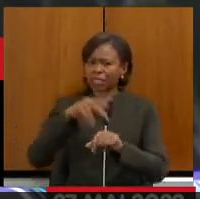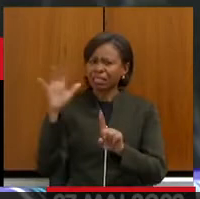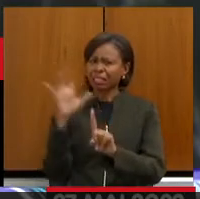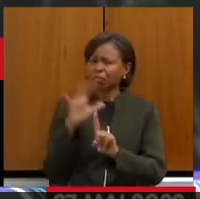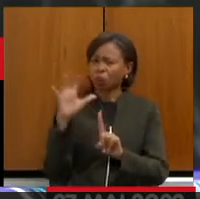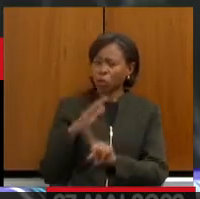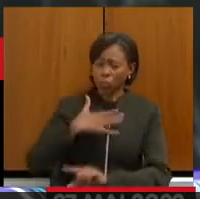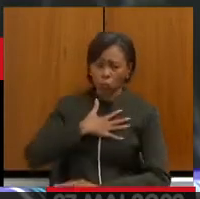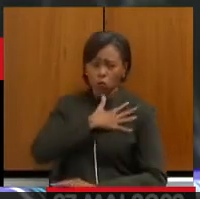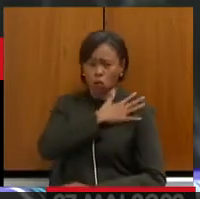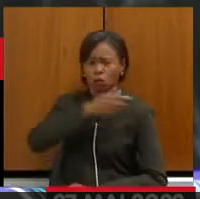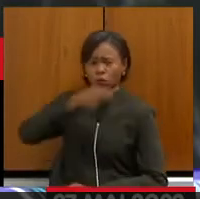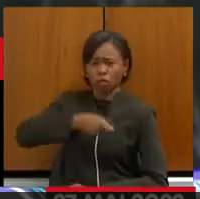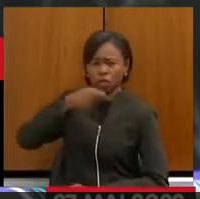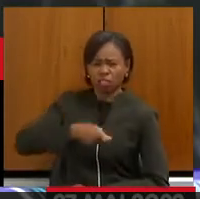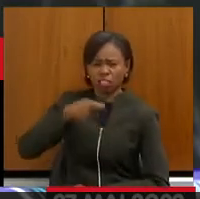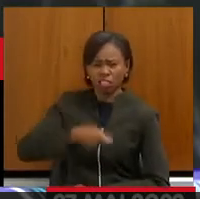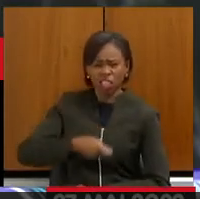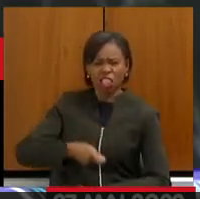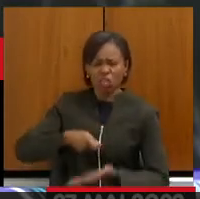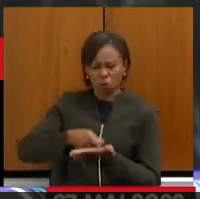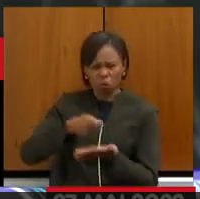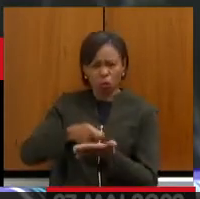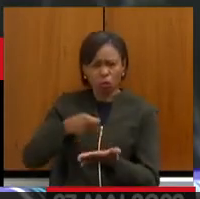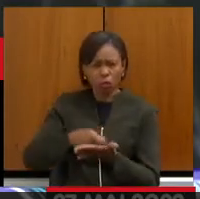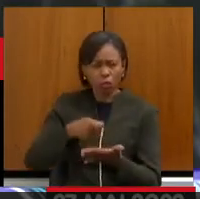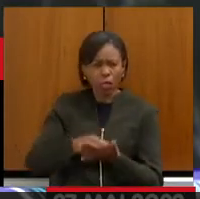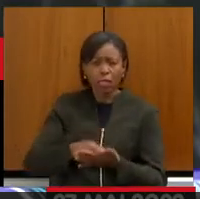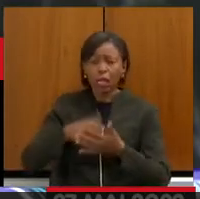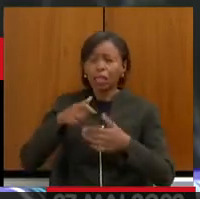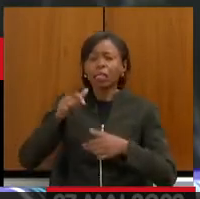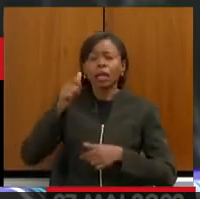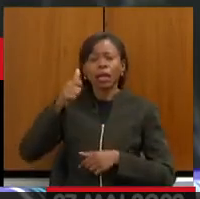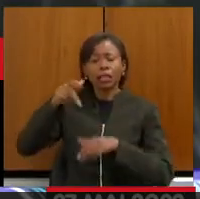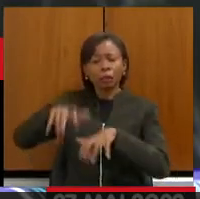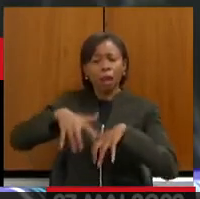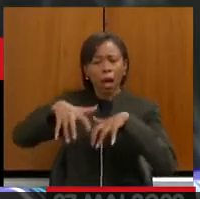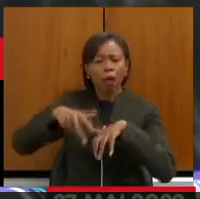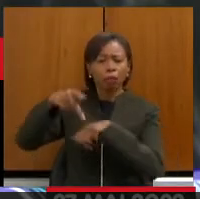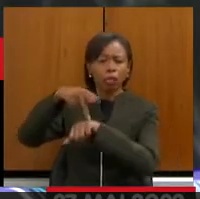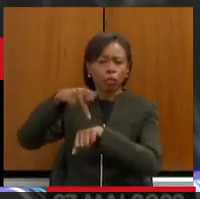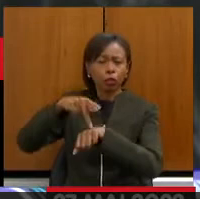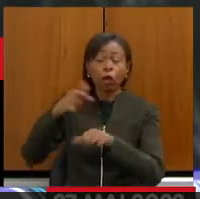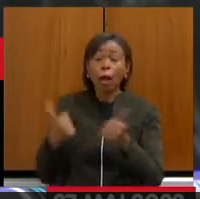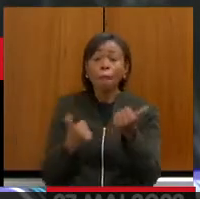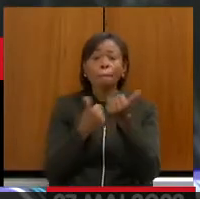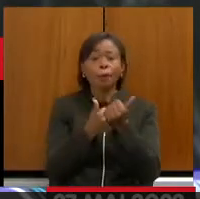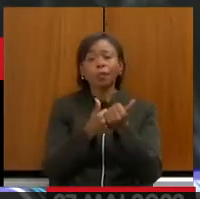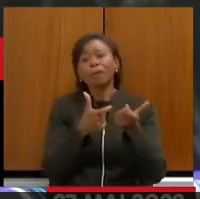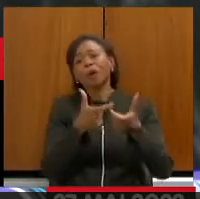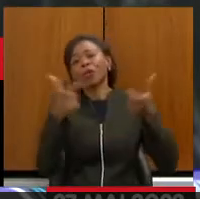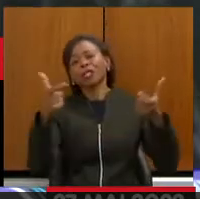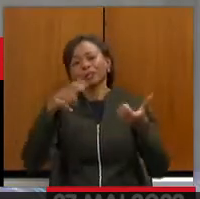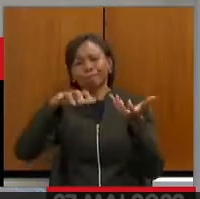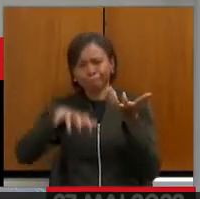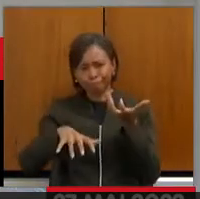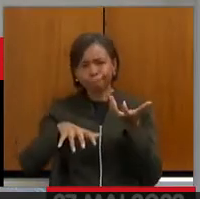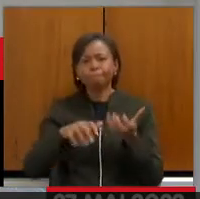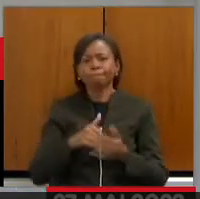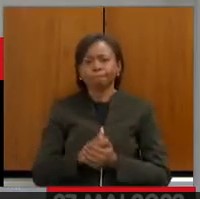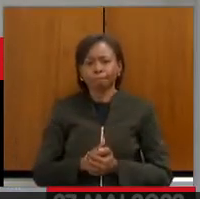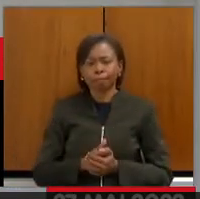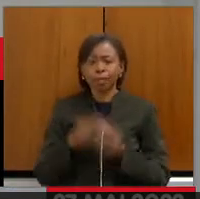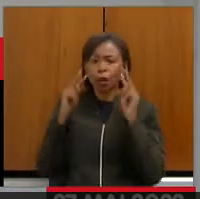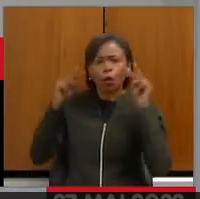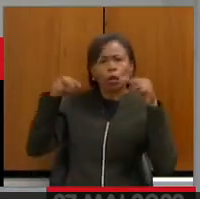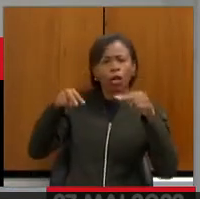do militarismo do conservadorismo do agronegócio das mineradoras e com o apoio da maioria do congresso nacional olhamos